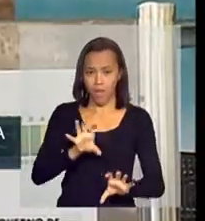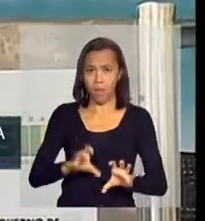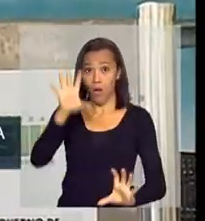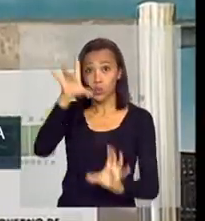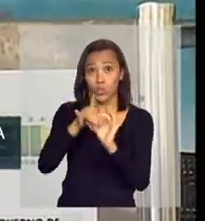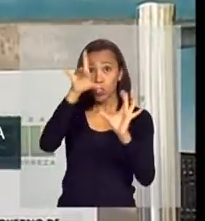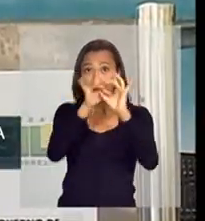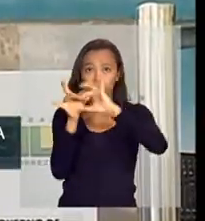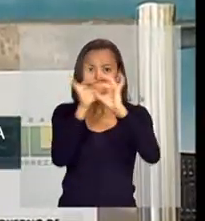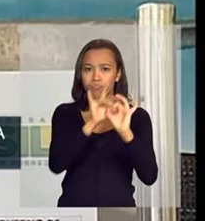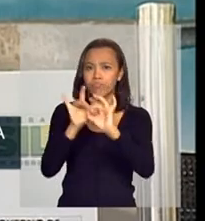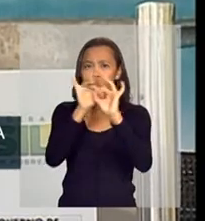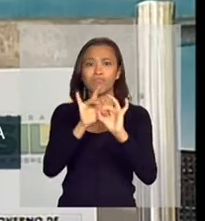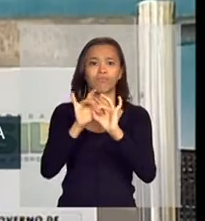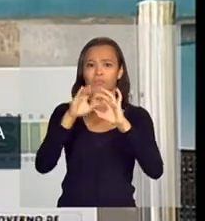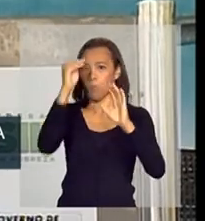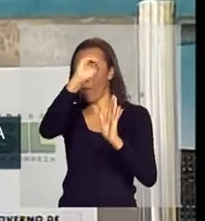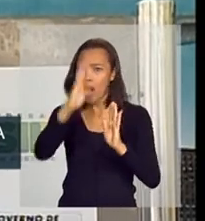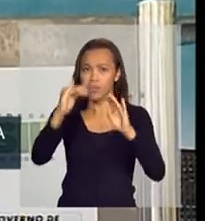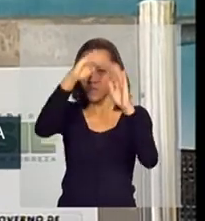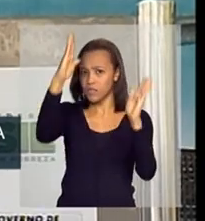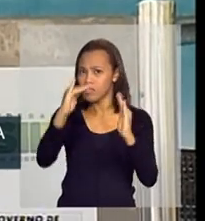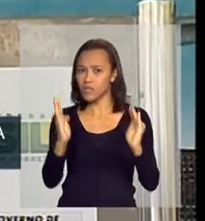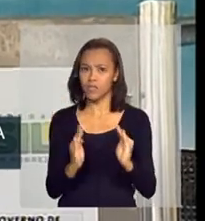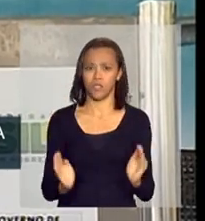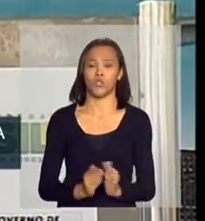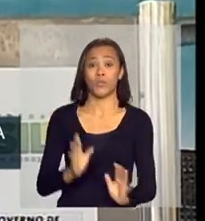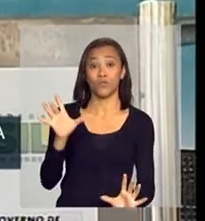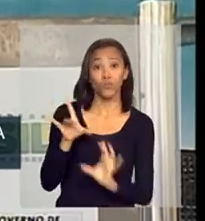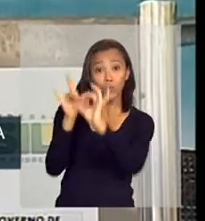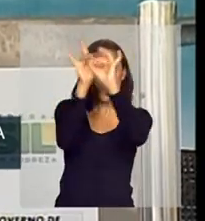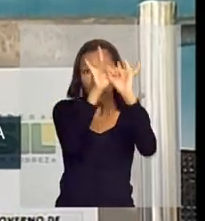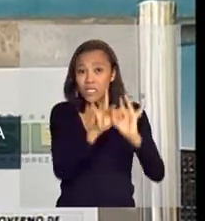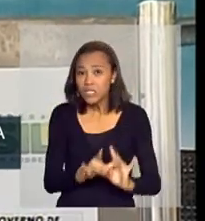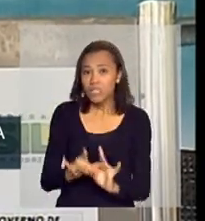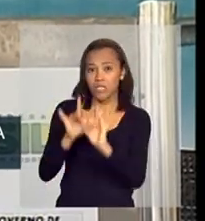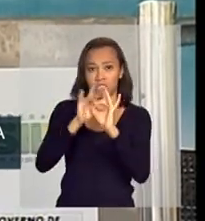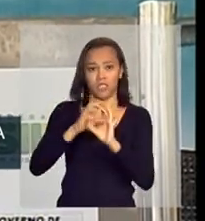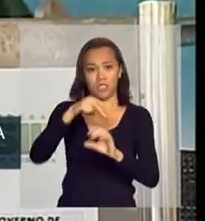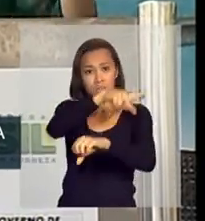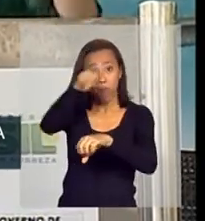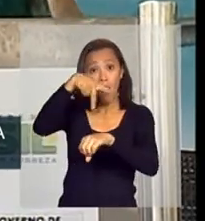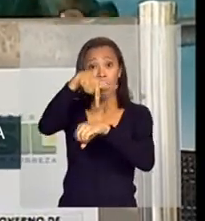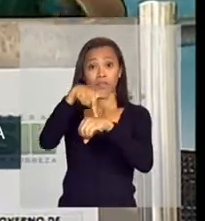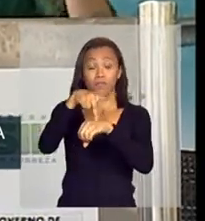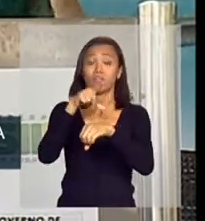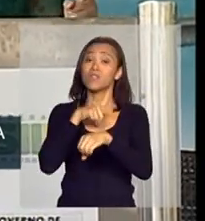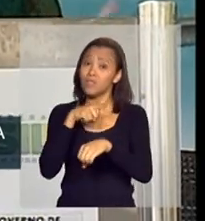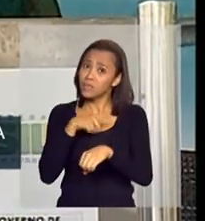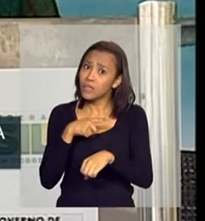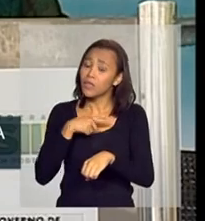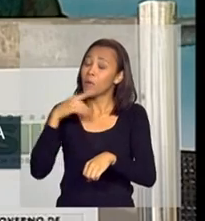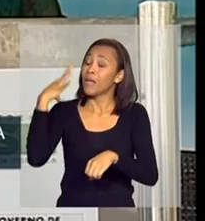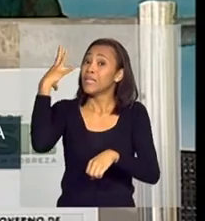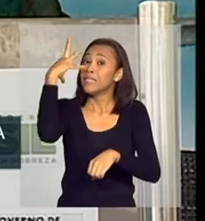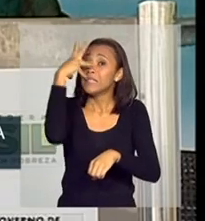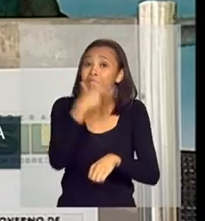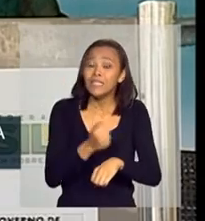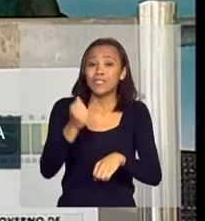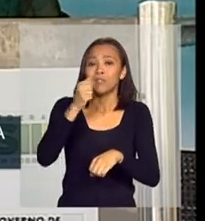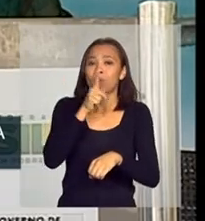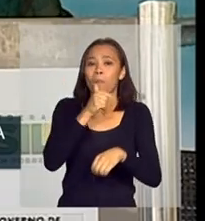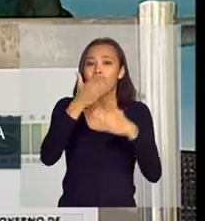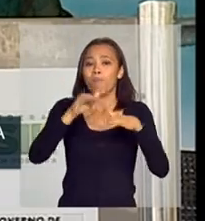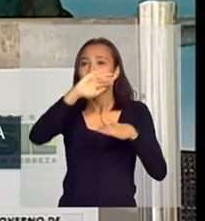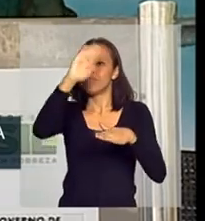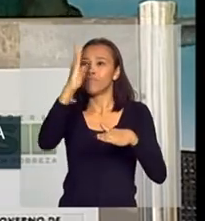ao Sudeste e ao Sul, ligar esse país que tem um dos mais belos litorais